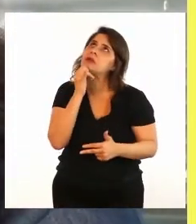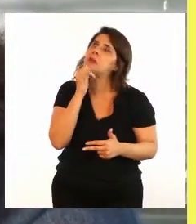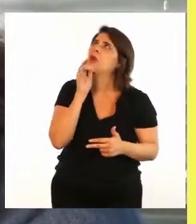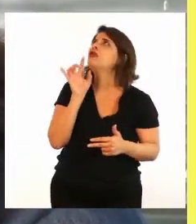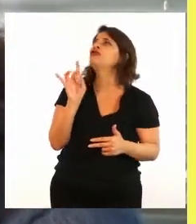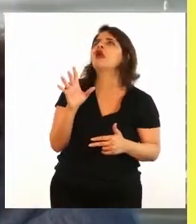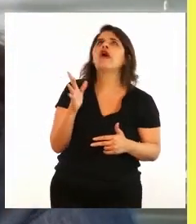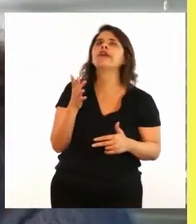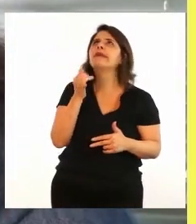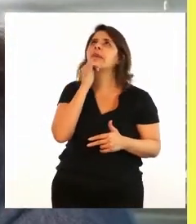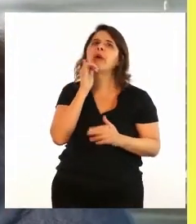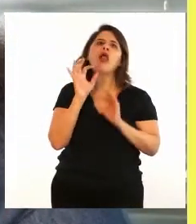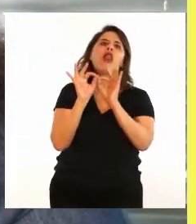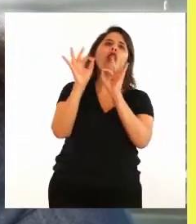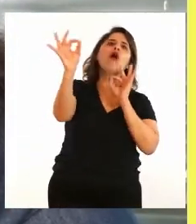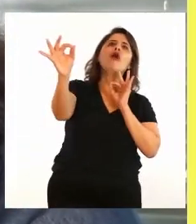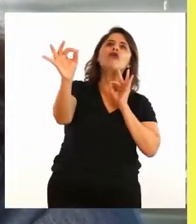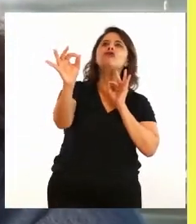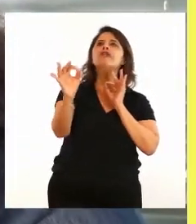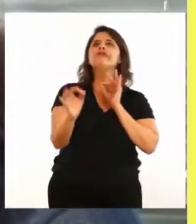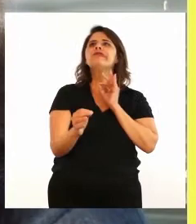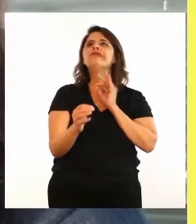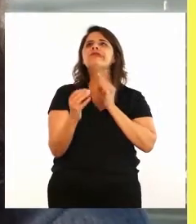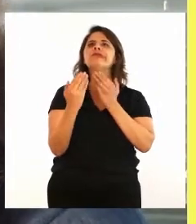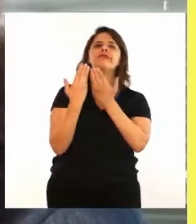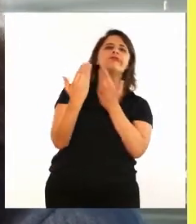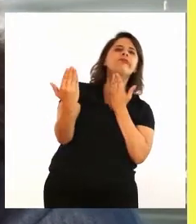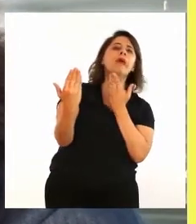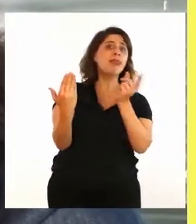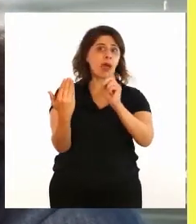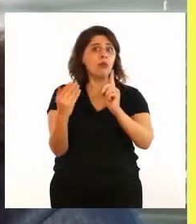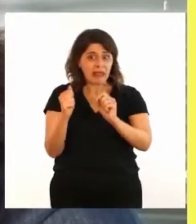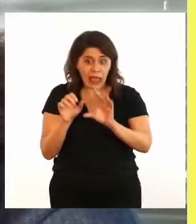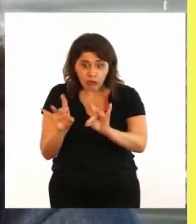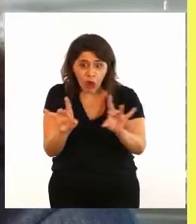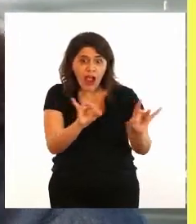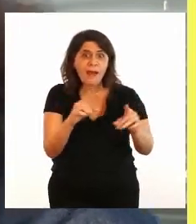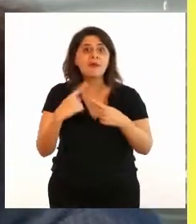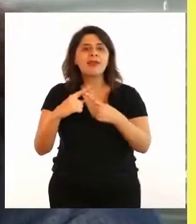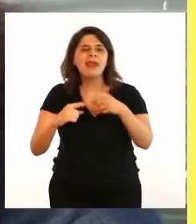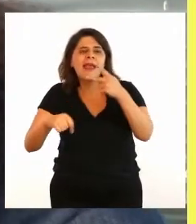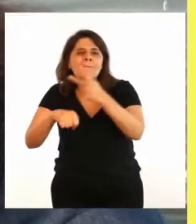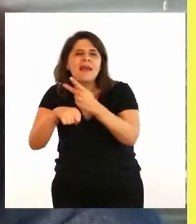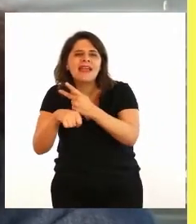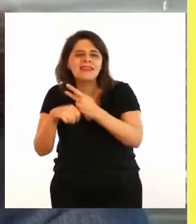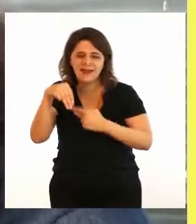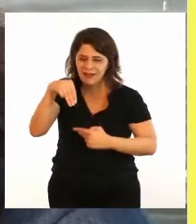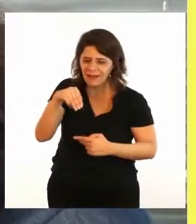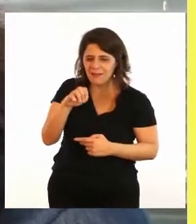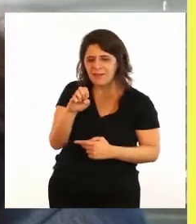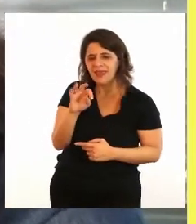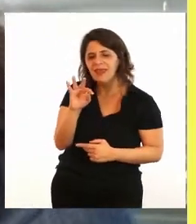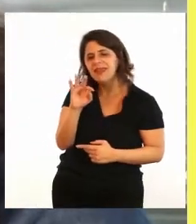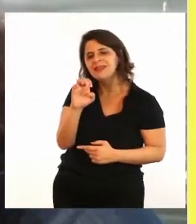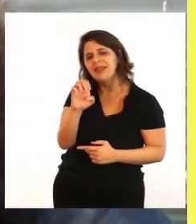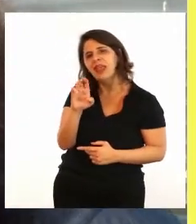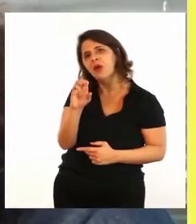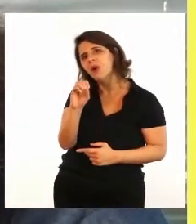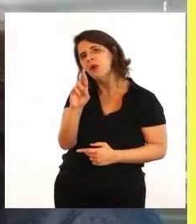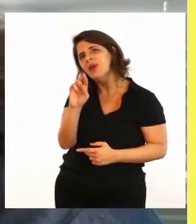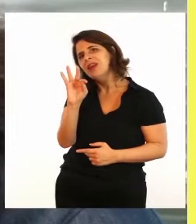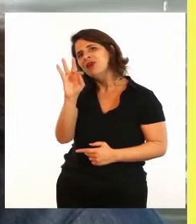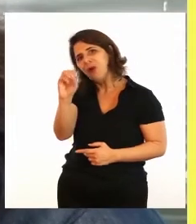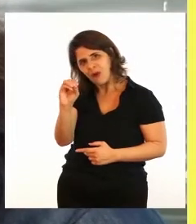muito longe. Tinha os meteoritos e era algum fragmento cósmico que caiu